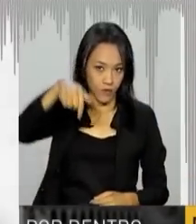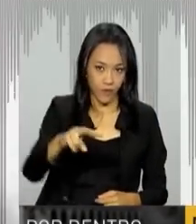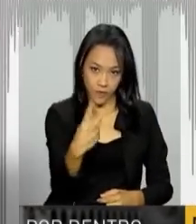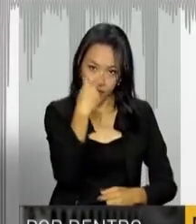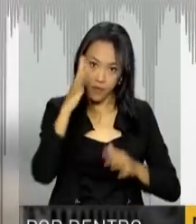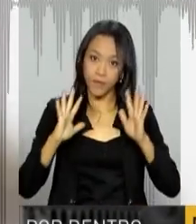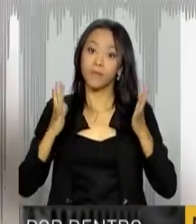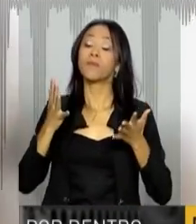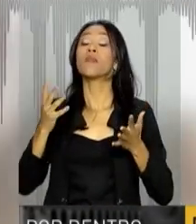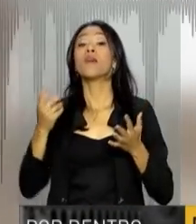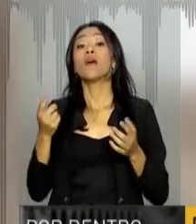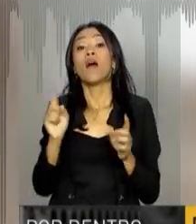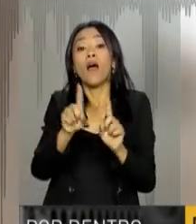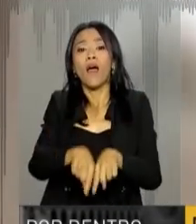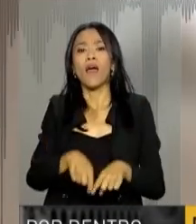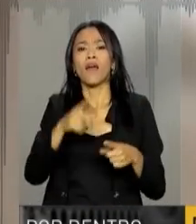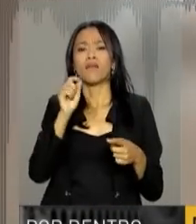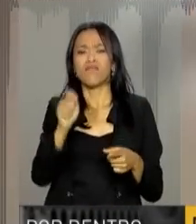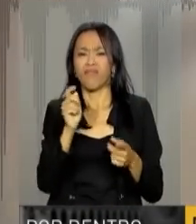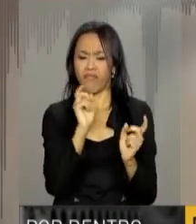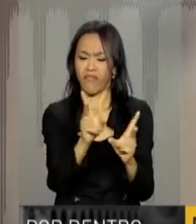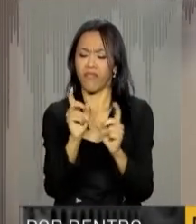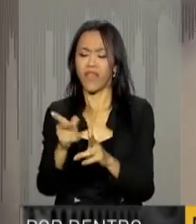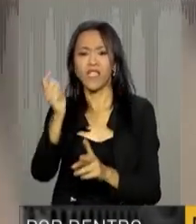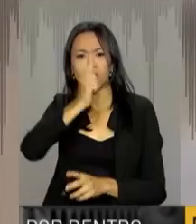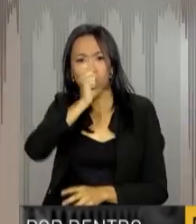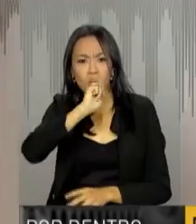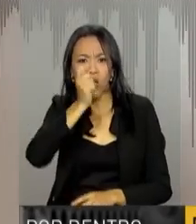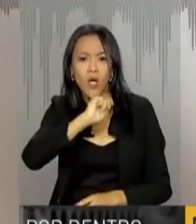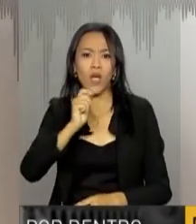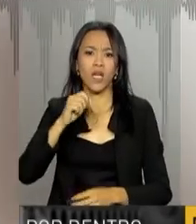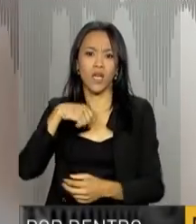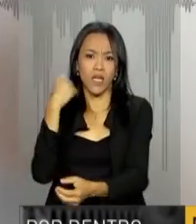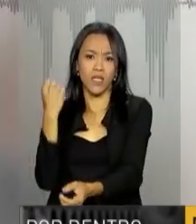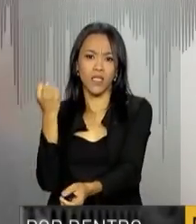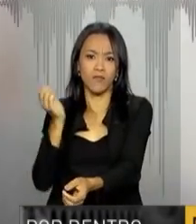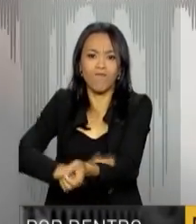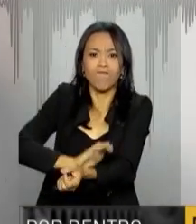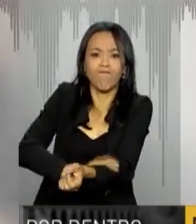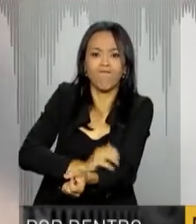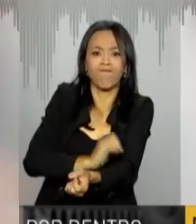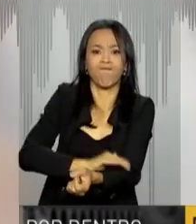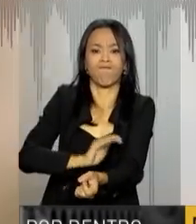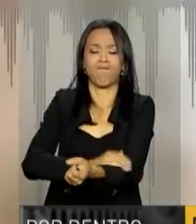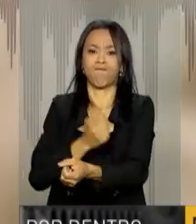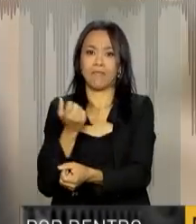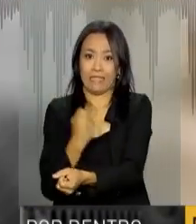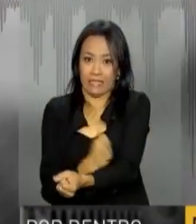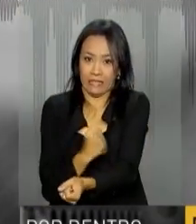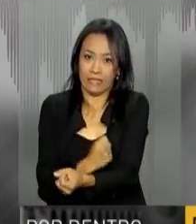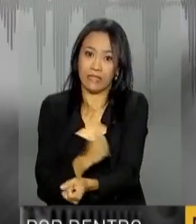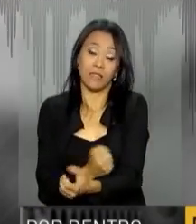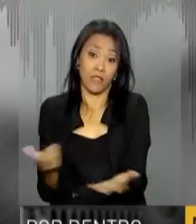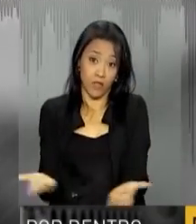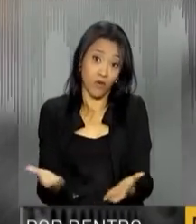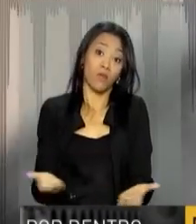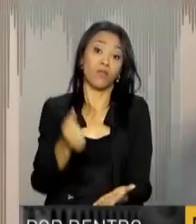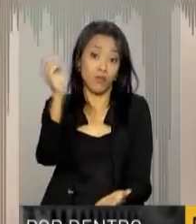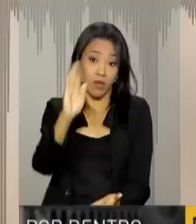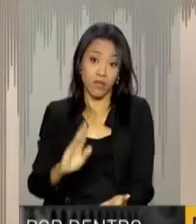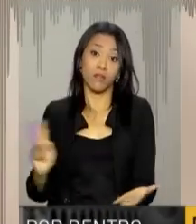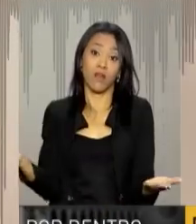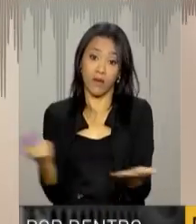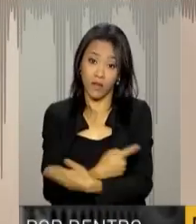pra ministra sobre a venda de drogas ea dependência química que é o maior problema que o brasil enfrenta hoje em questão de